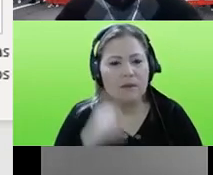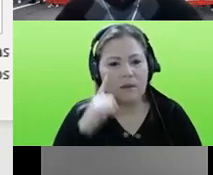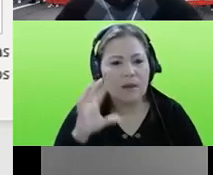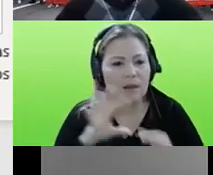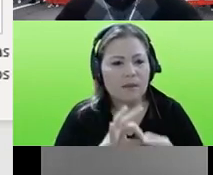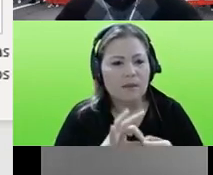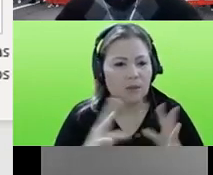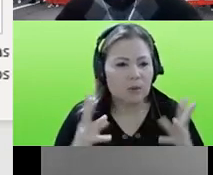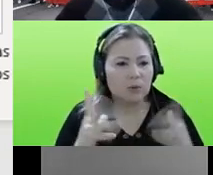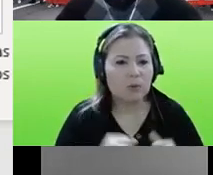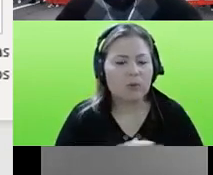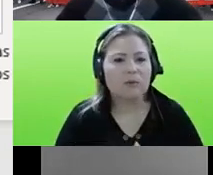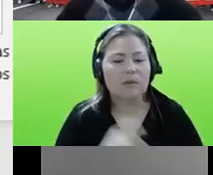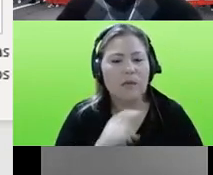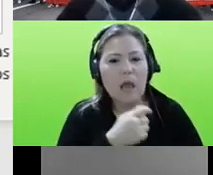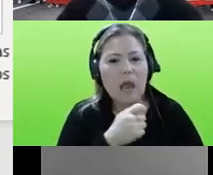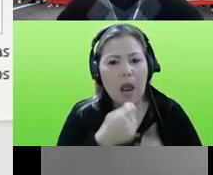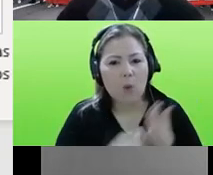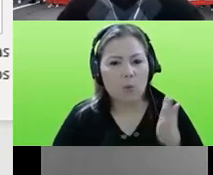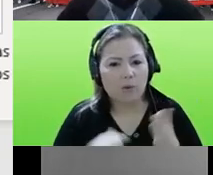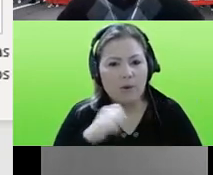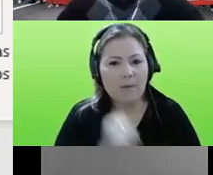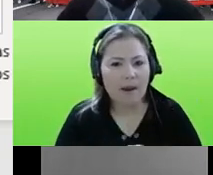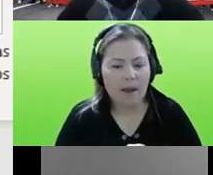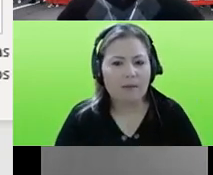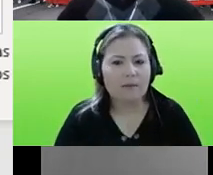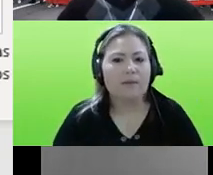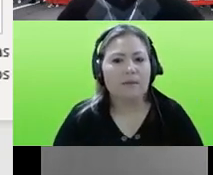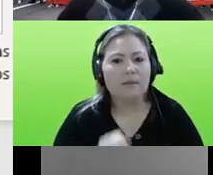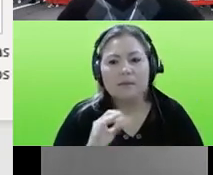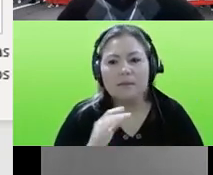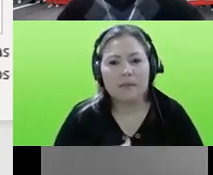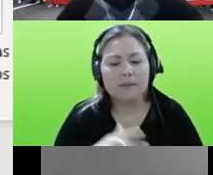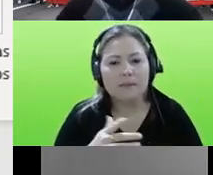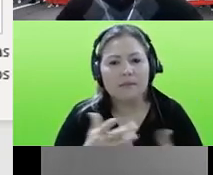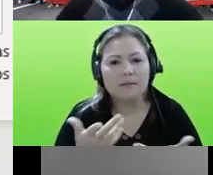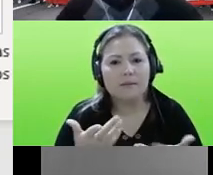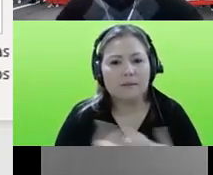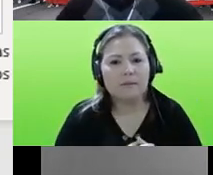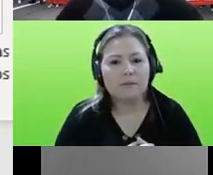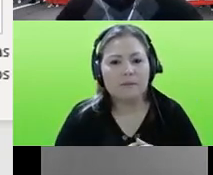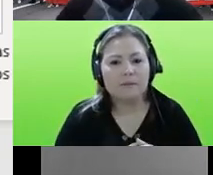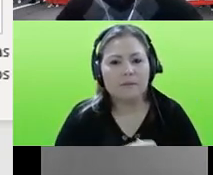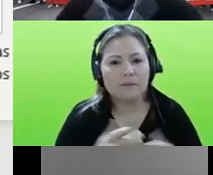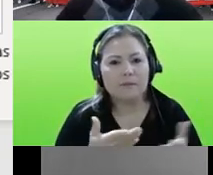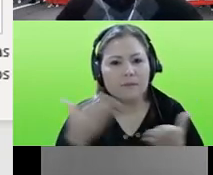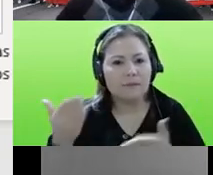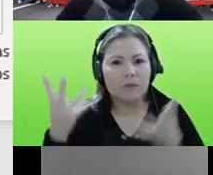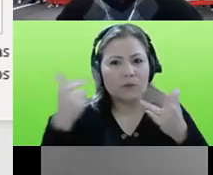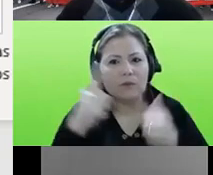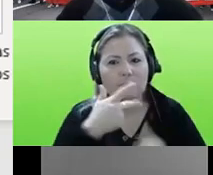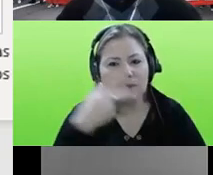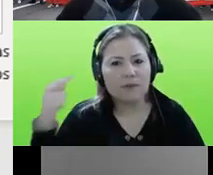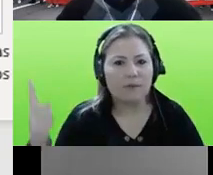todos esses autores. Eu vou parar aqui e, sem mais demora, eu passo a palavra a todos vocês